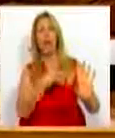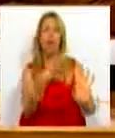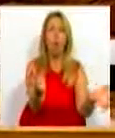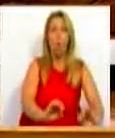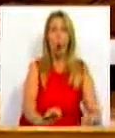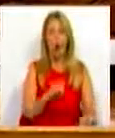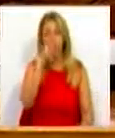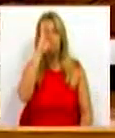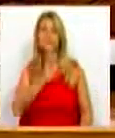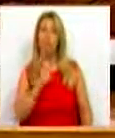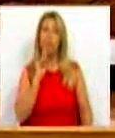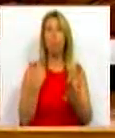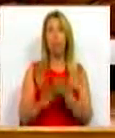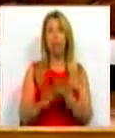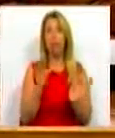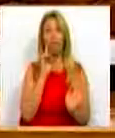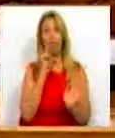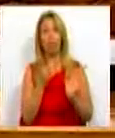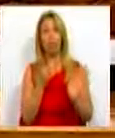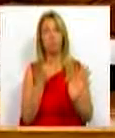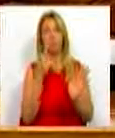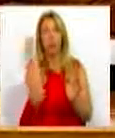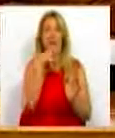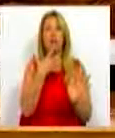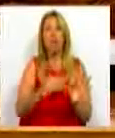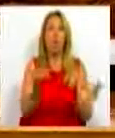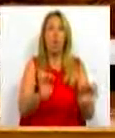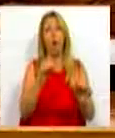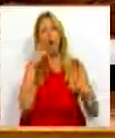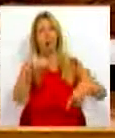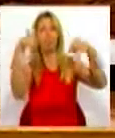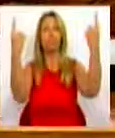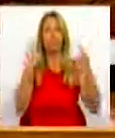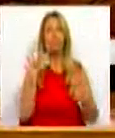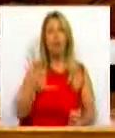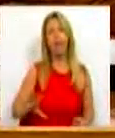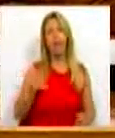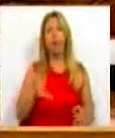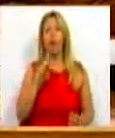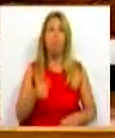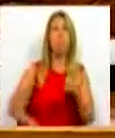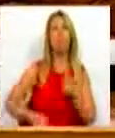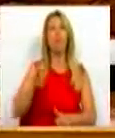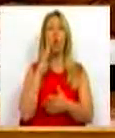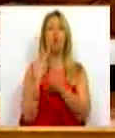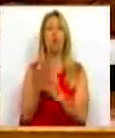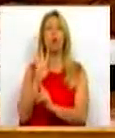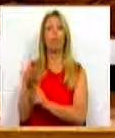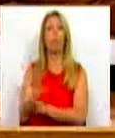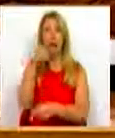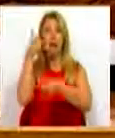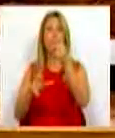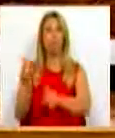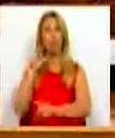que descredibilizar as medidas é, não raras vezes também, o melhor pretexto para estigmatizar as pessoas que as recebem. E pior, para corroer